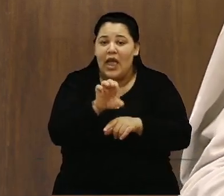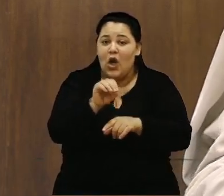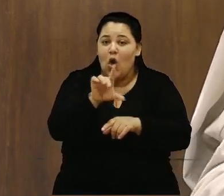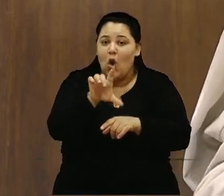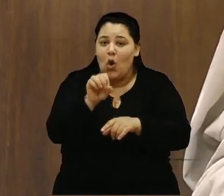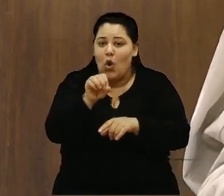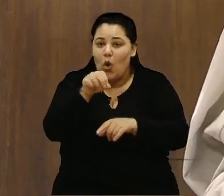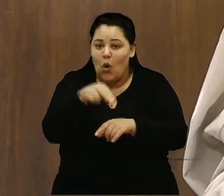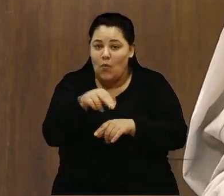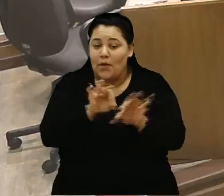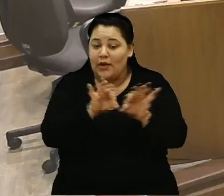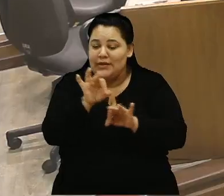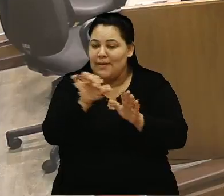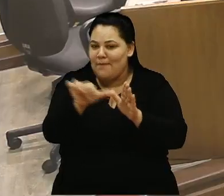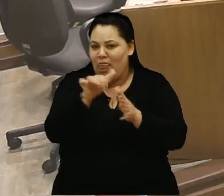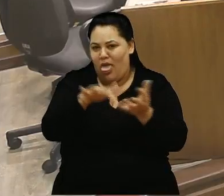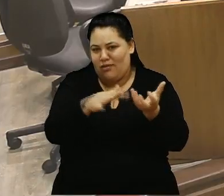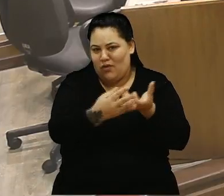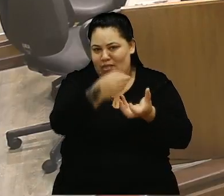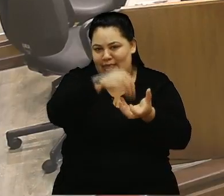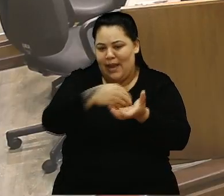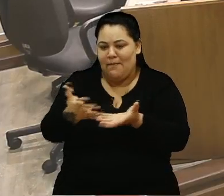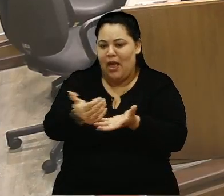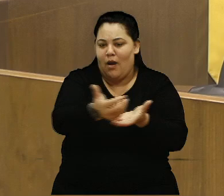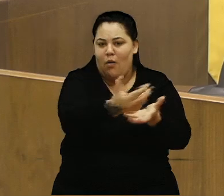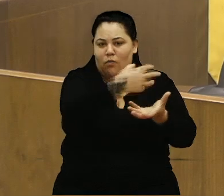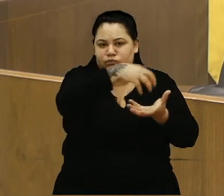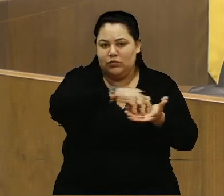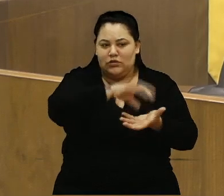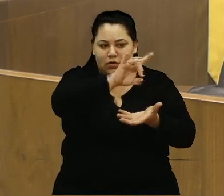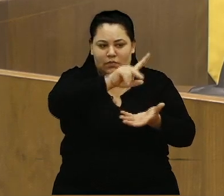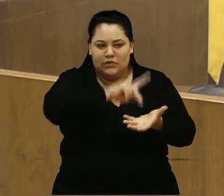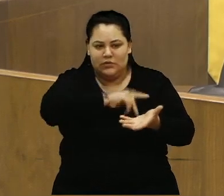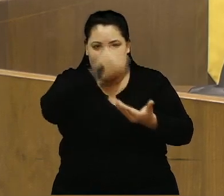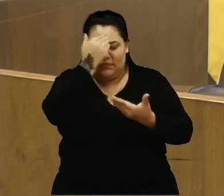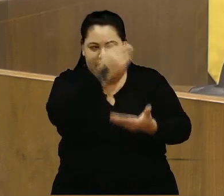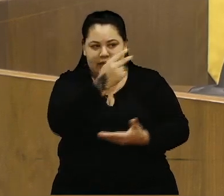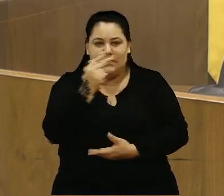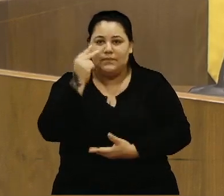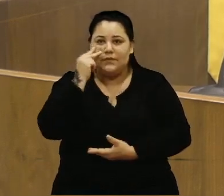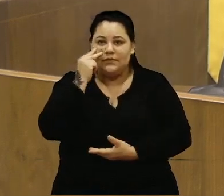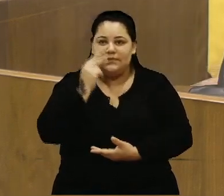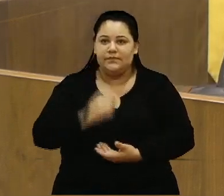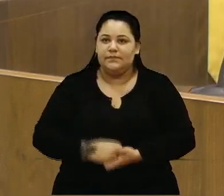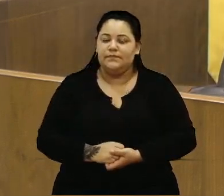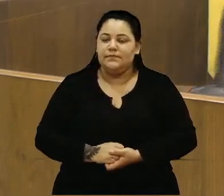Seria isso, senhor presidente. Obrigada, vereador Libardi.